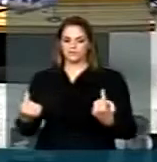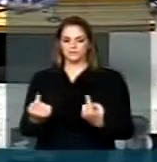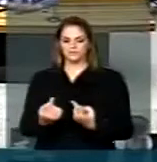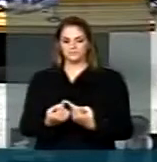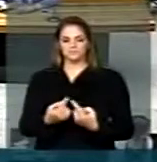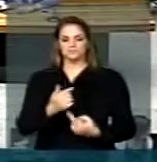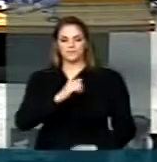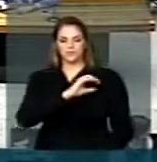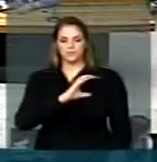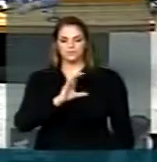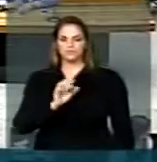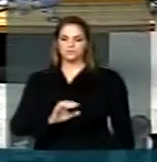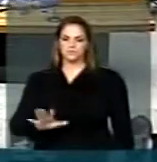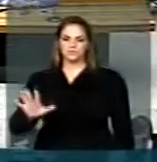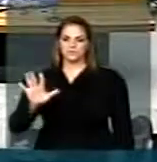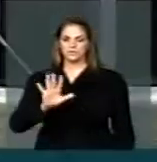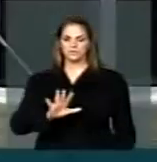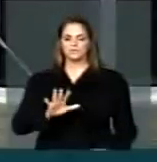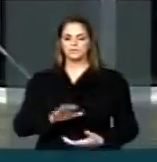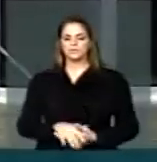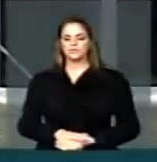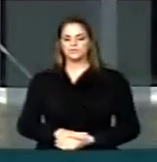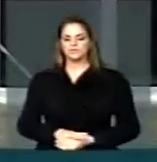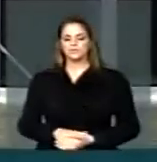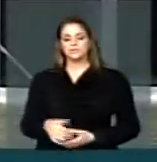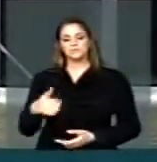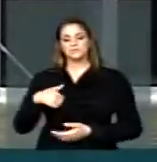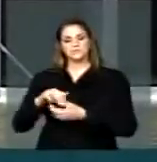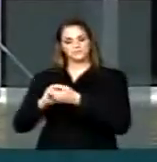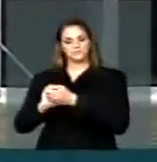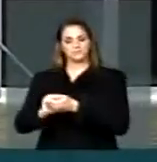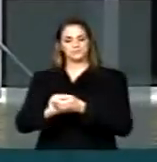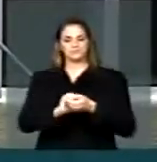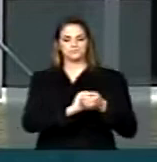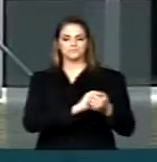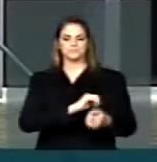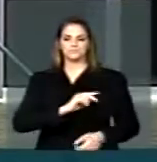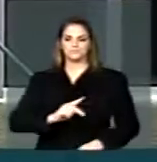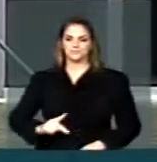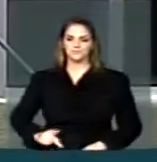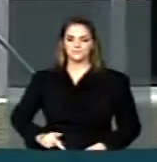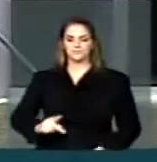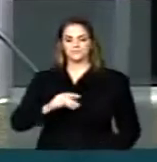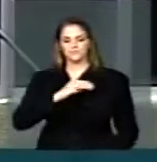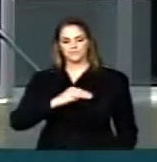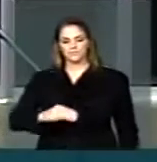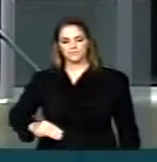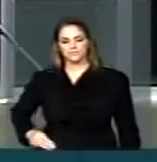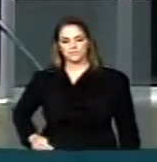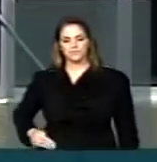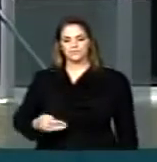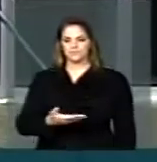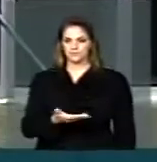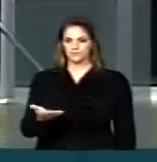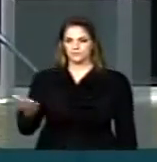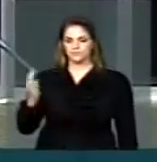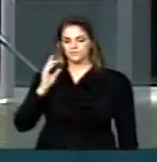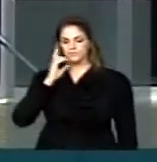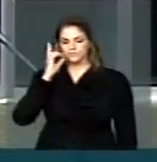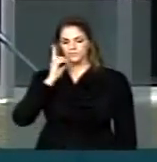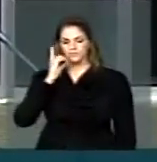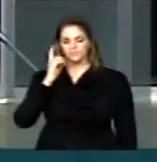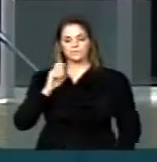Quero cumprimentar os convidados, ministros, quero cumprimentar a todos, cumprimentando o ministro Pepe, né,